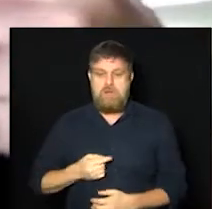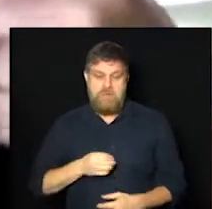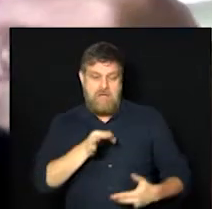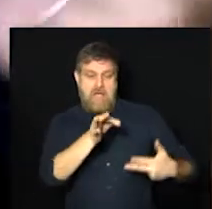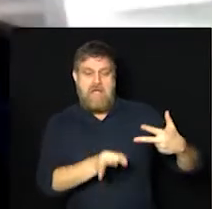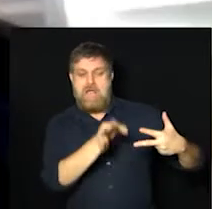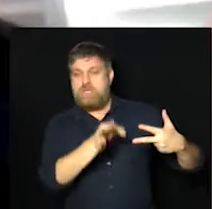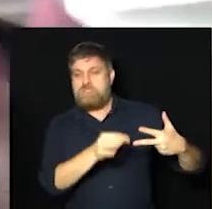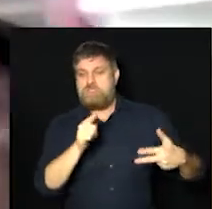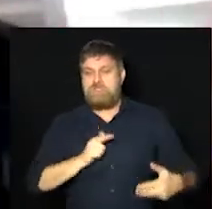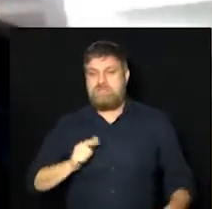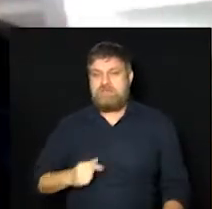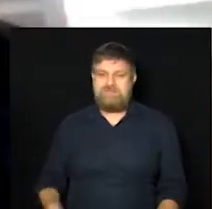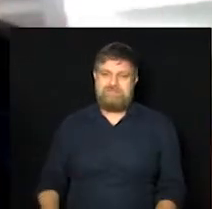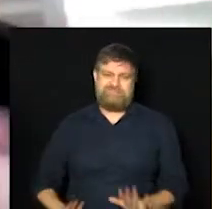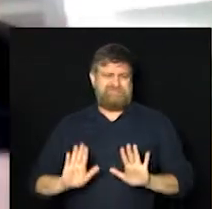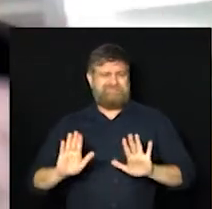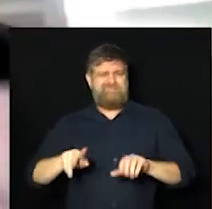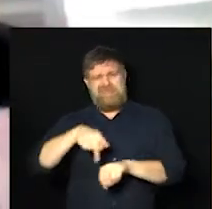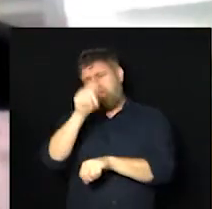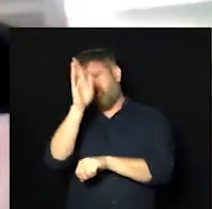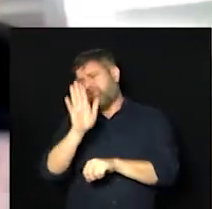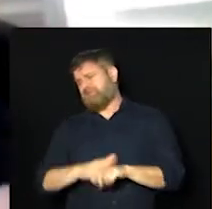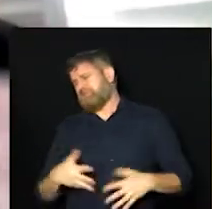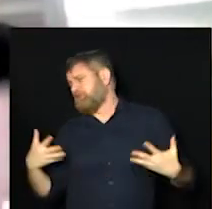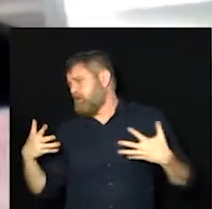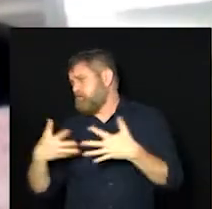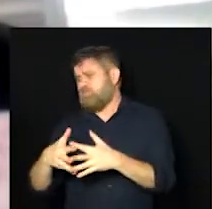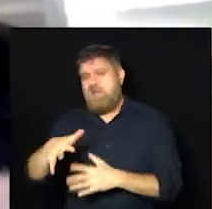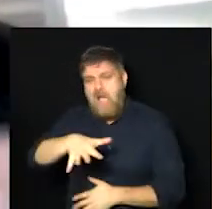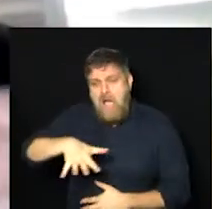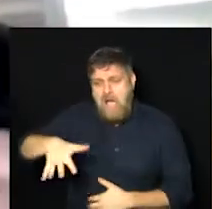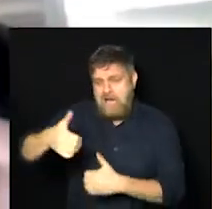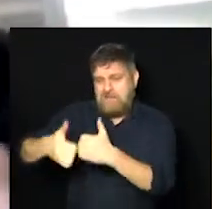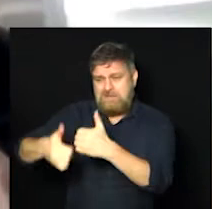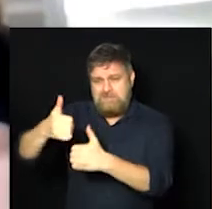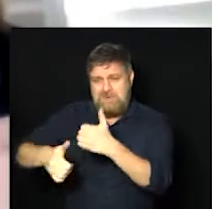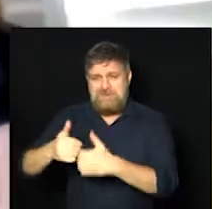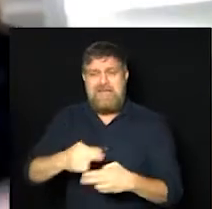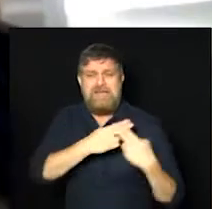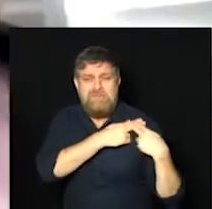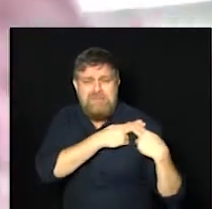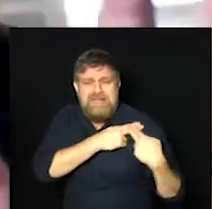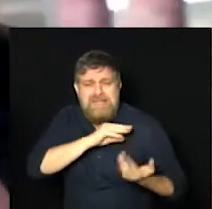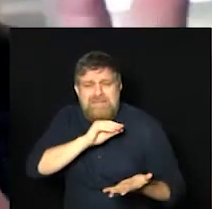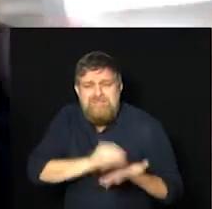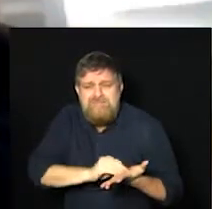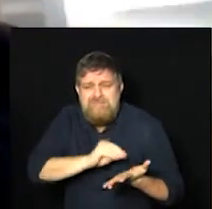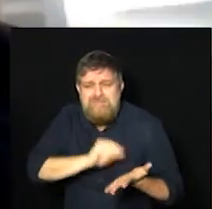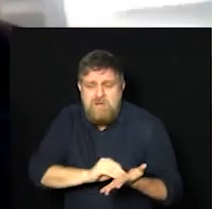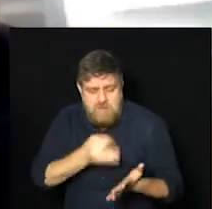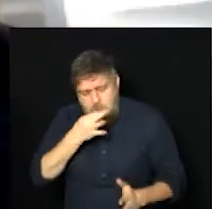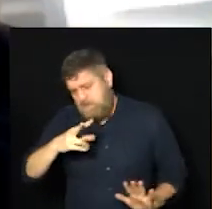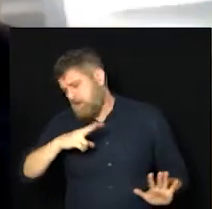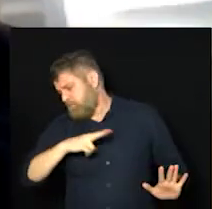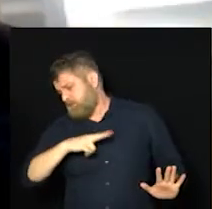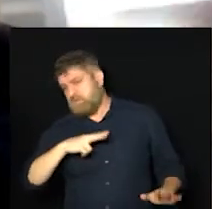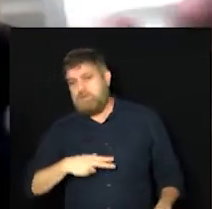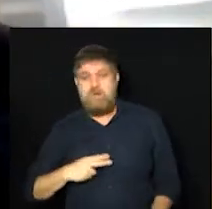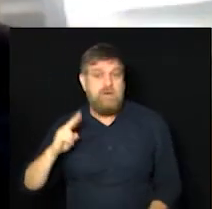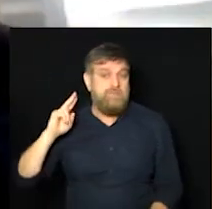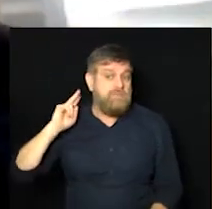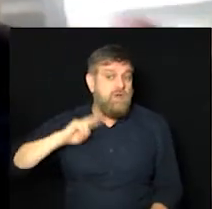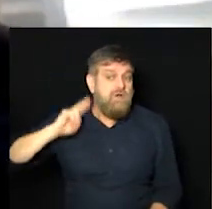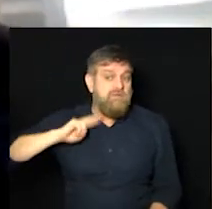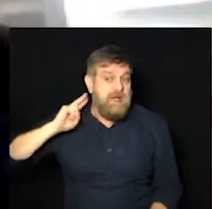depois empenhora um monte de coisa. É o Brasil, cara. O Brasil no esporte e no futebol falta muita responsabilidade. Essa é a minha opinião. O Flamengo deu uma aula